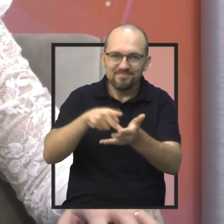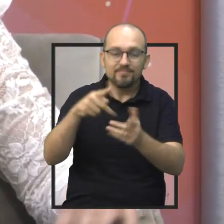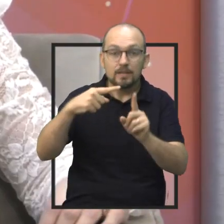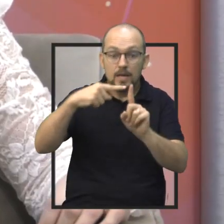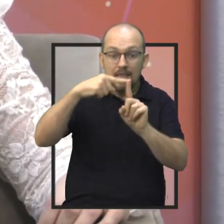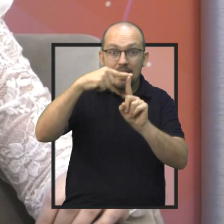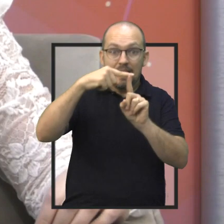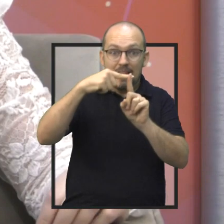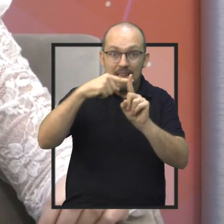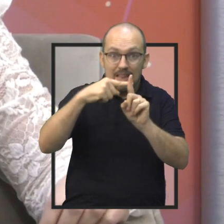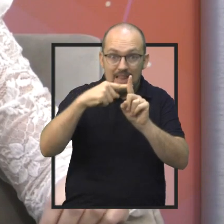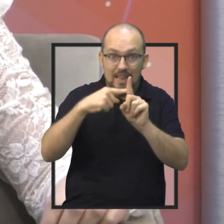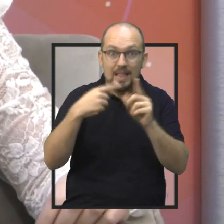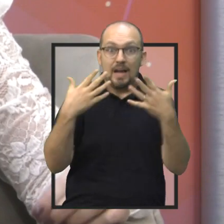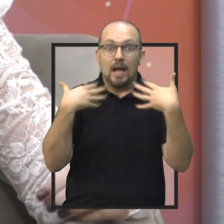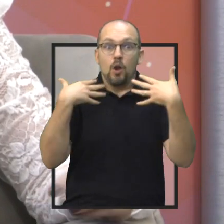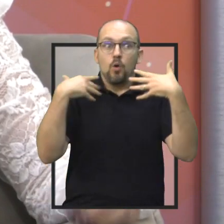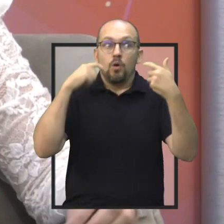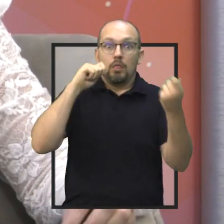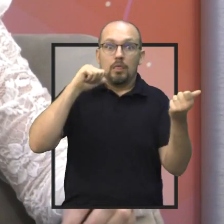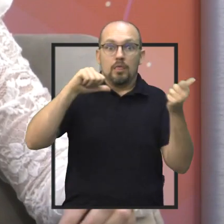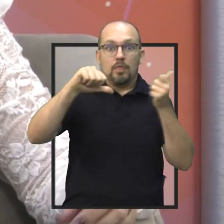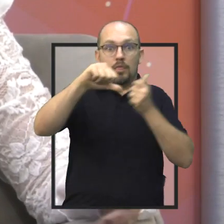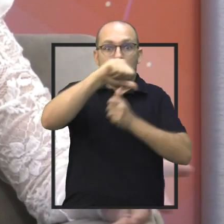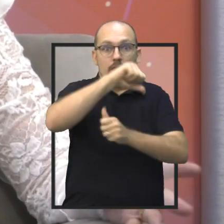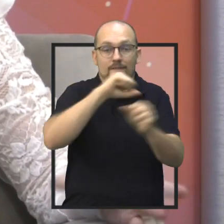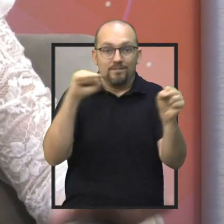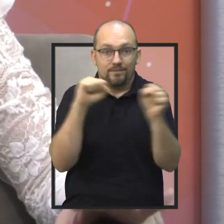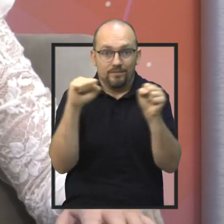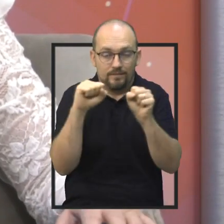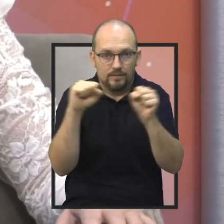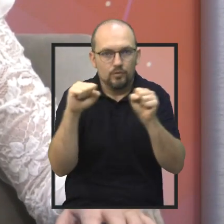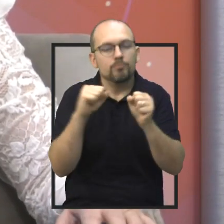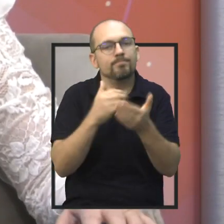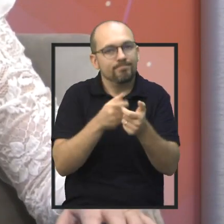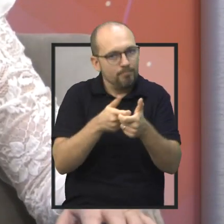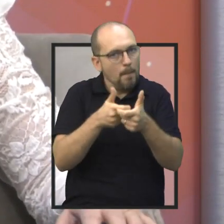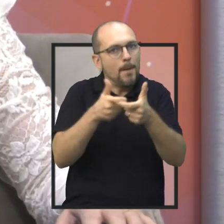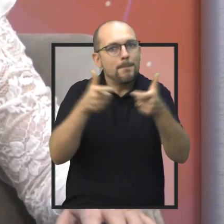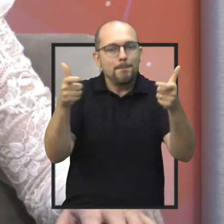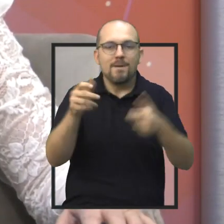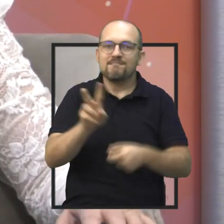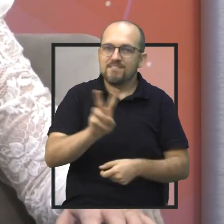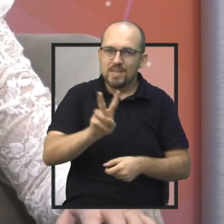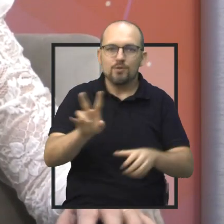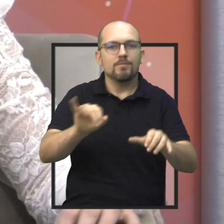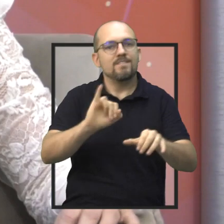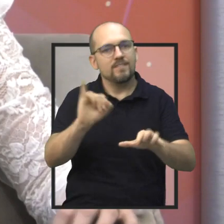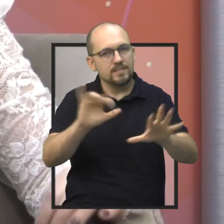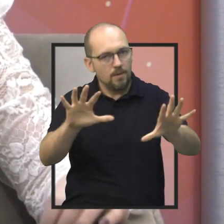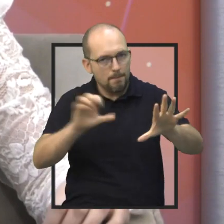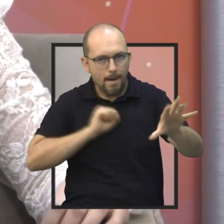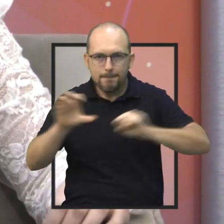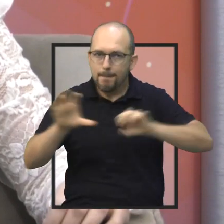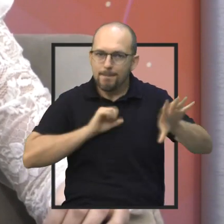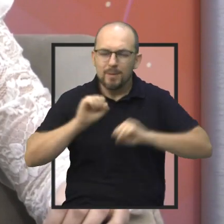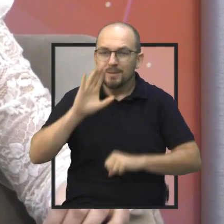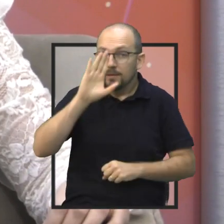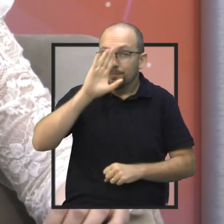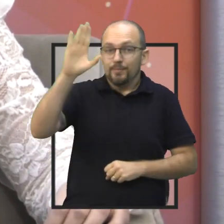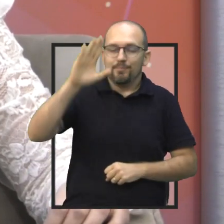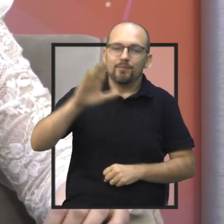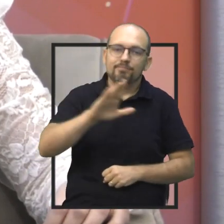temperaturas, aumenta a circulação dessas infecções, desses vírus que causam essas infecções respiratórias e realmente os idosos e as crianças são os